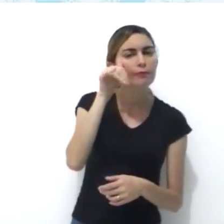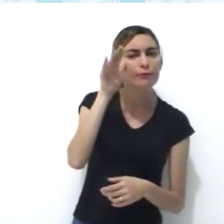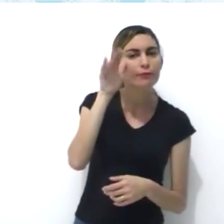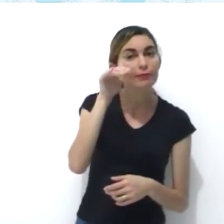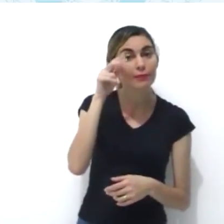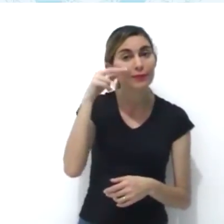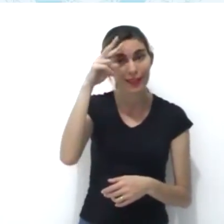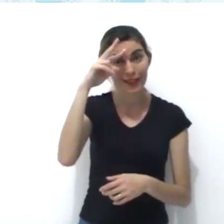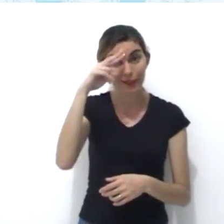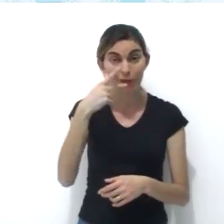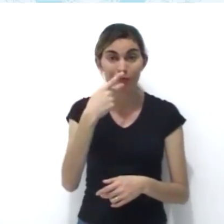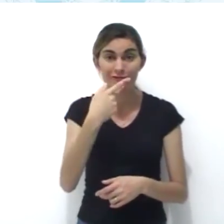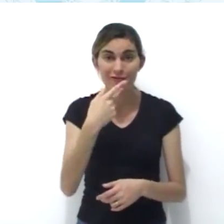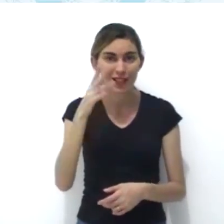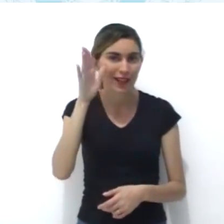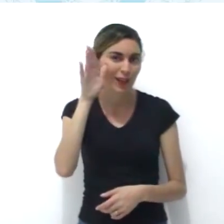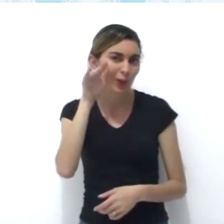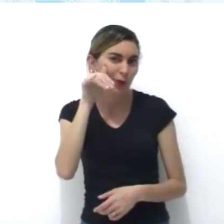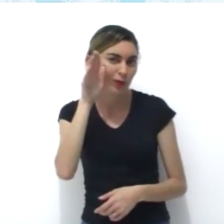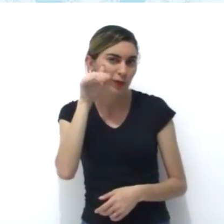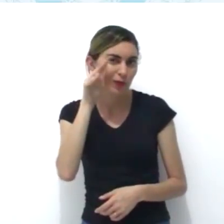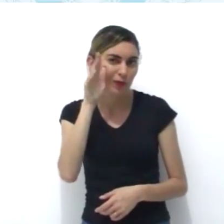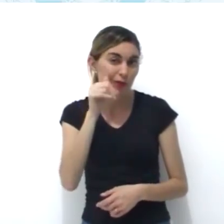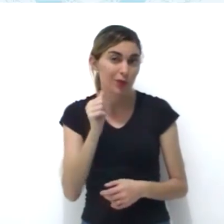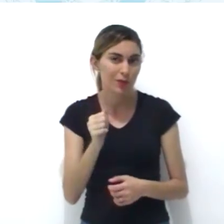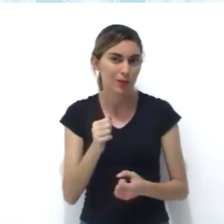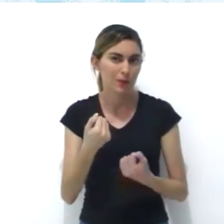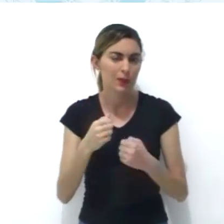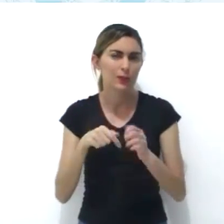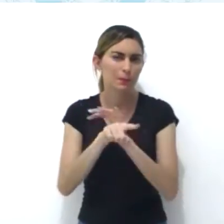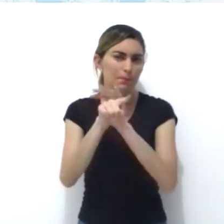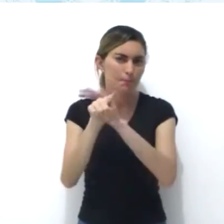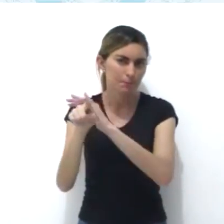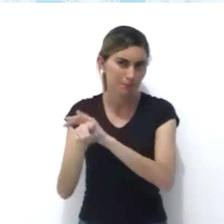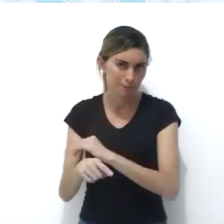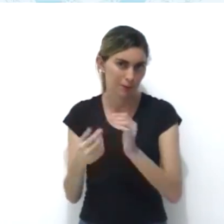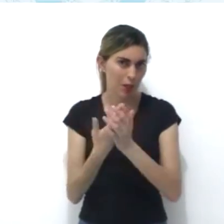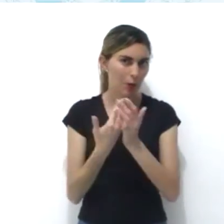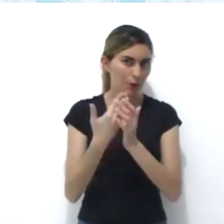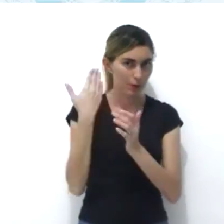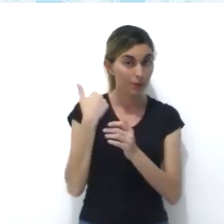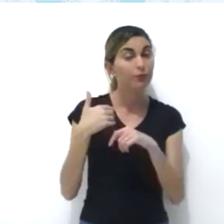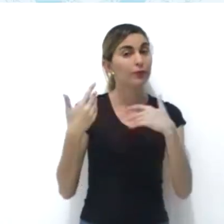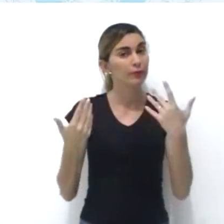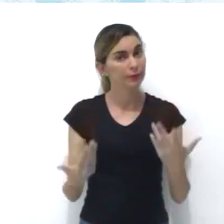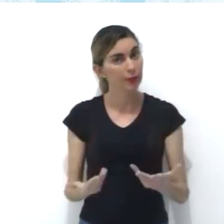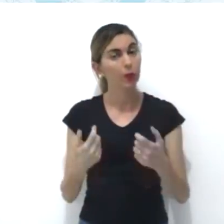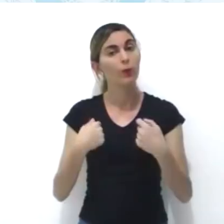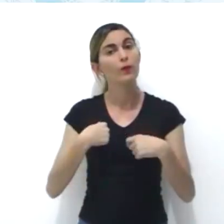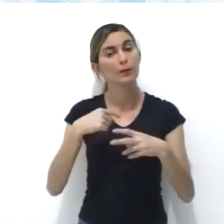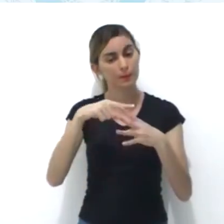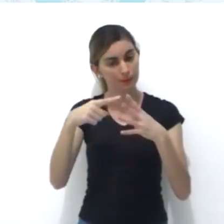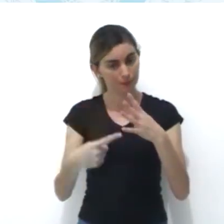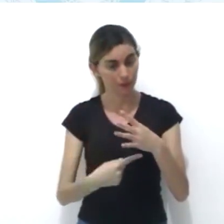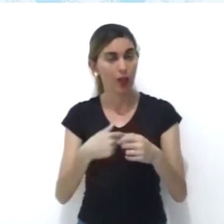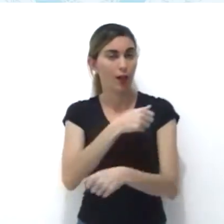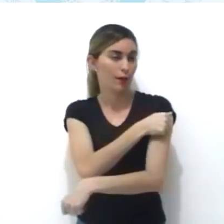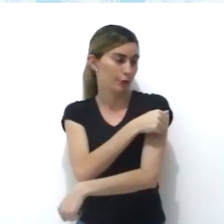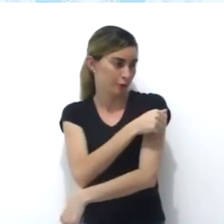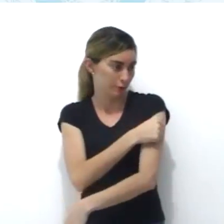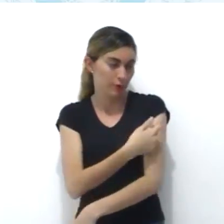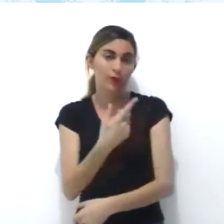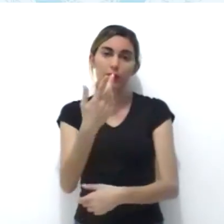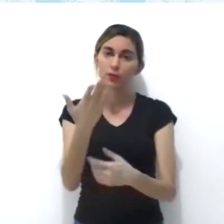mais curiosos. Lembram que eu falei sobre curiosidade e o espírito questionador na aula anterior? Pois bem, então são